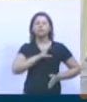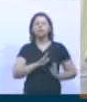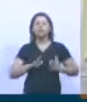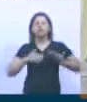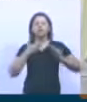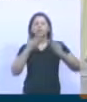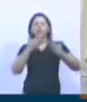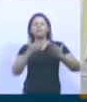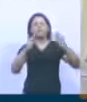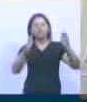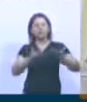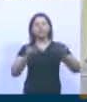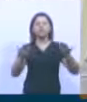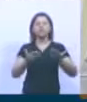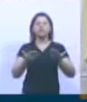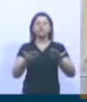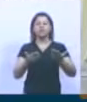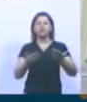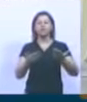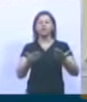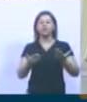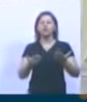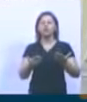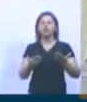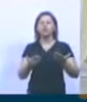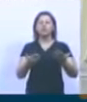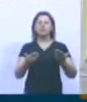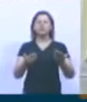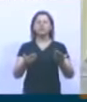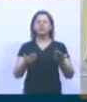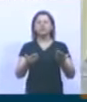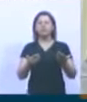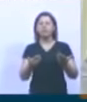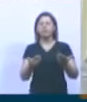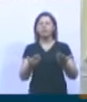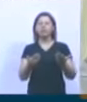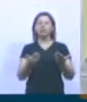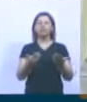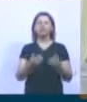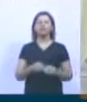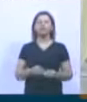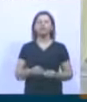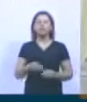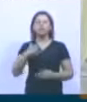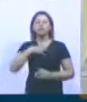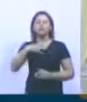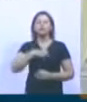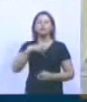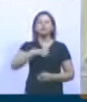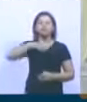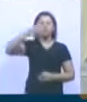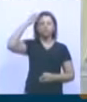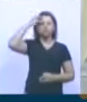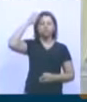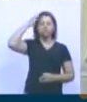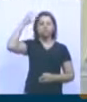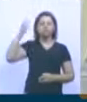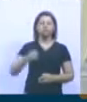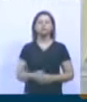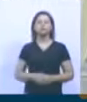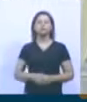coloco agora no teu coração os meus sentimentos de culpa. E